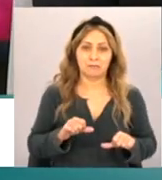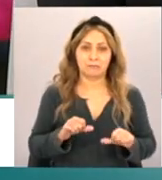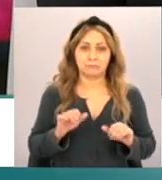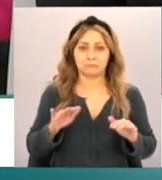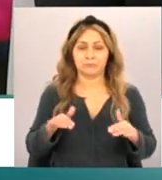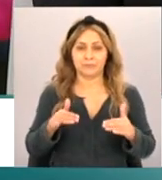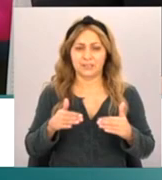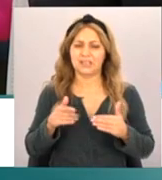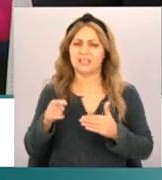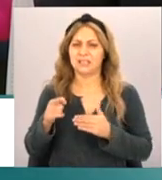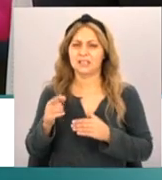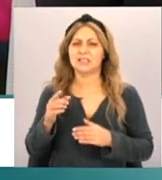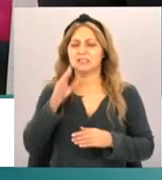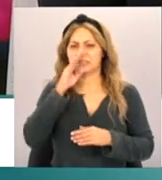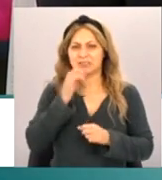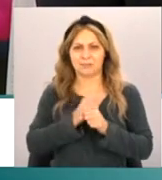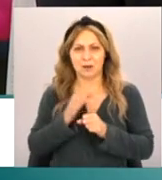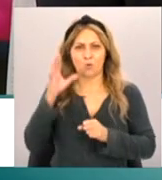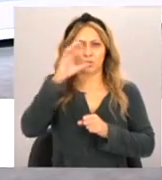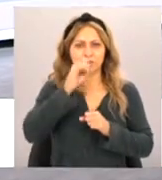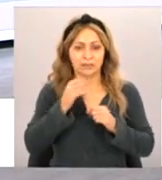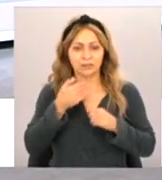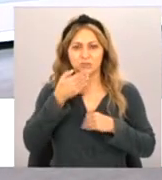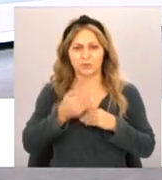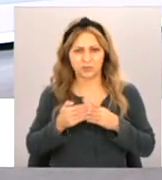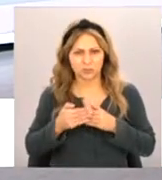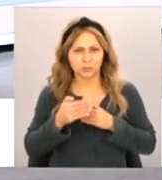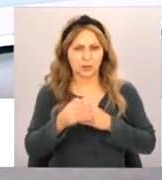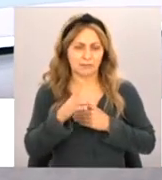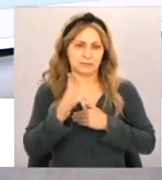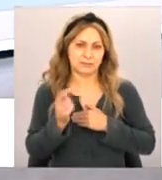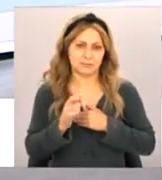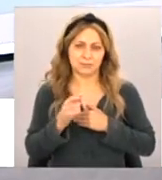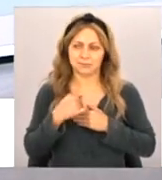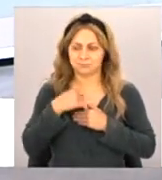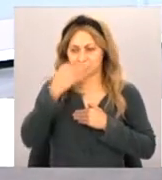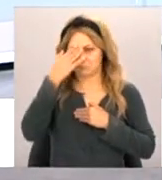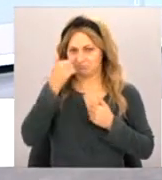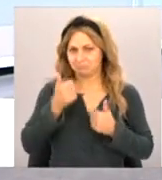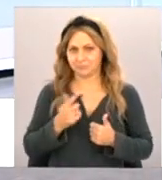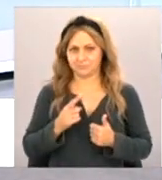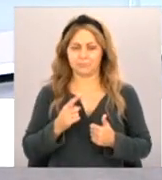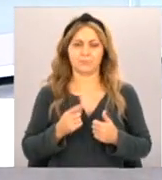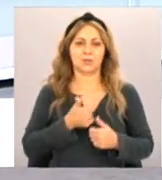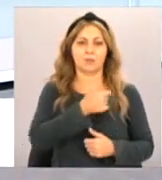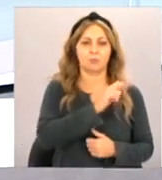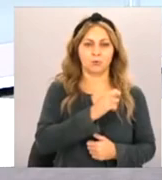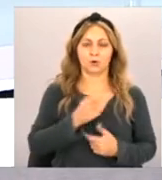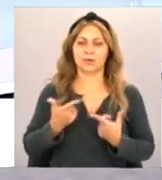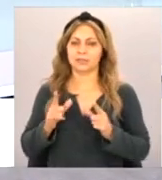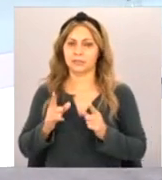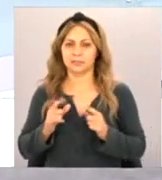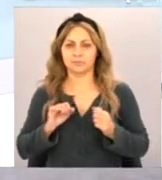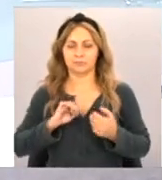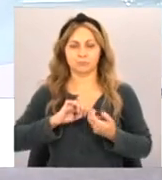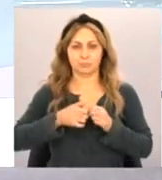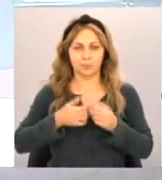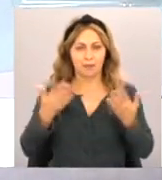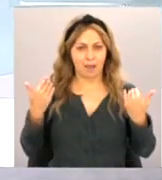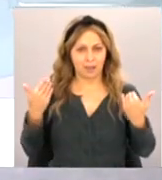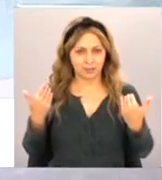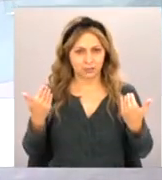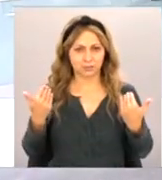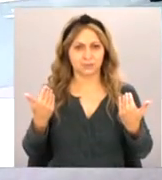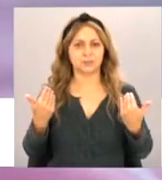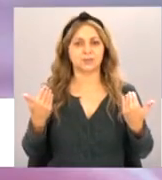oitava é importante que fique claro por que outrora estiveram bloco e livre desavindos já enviou e até